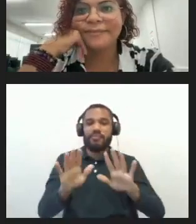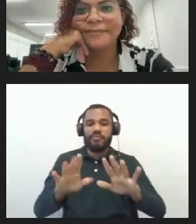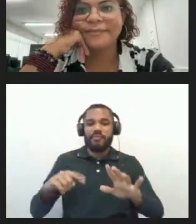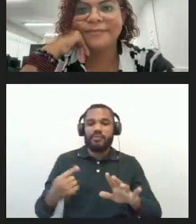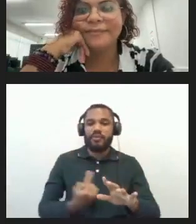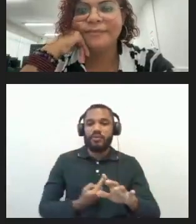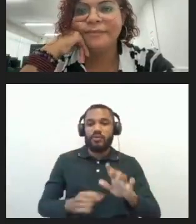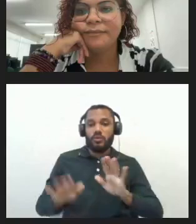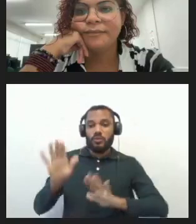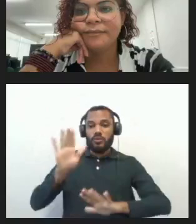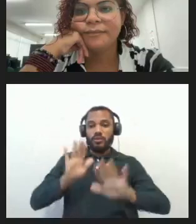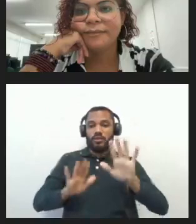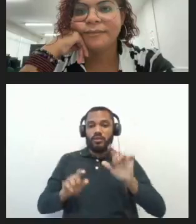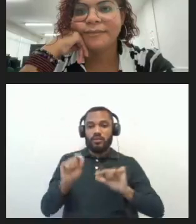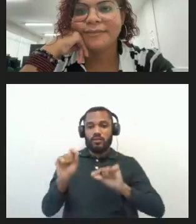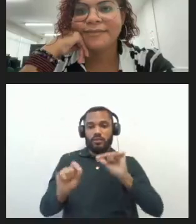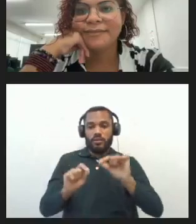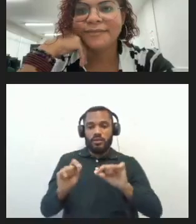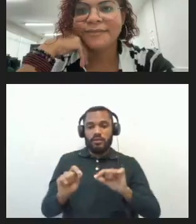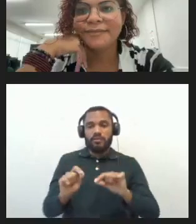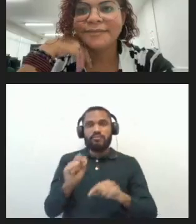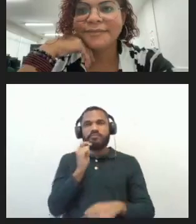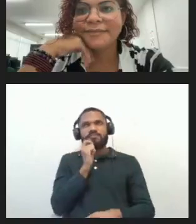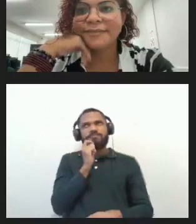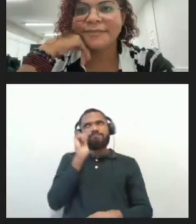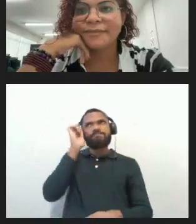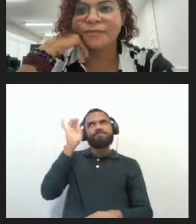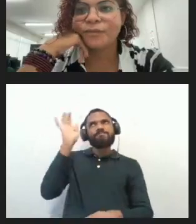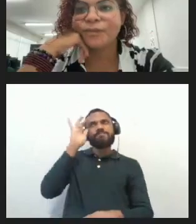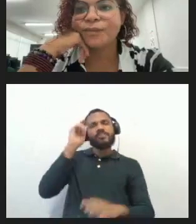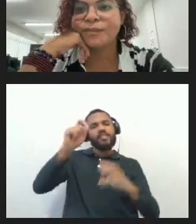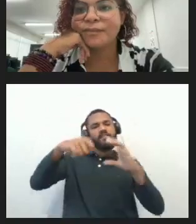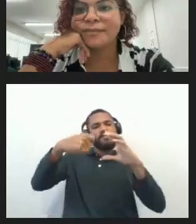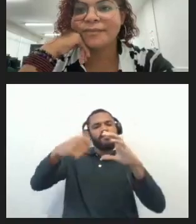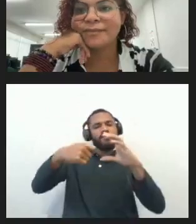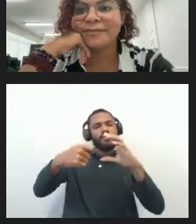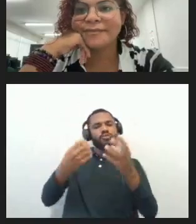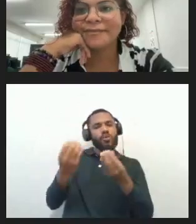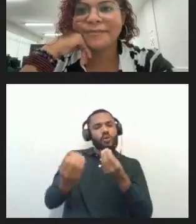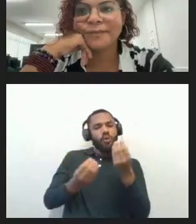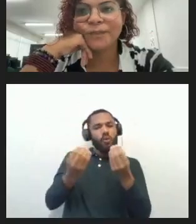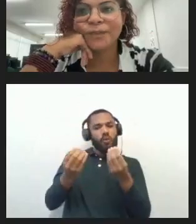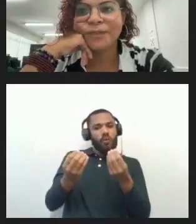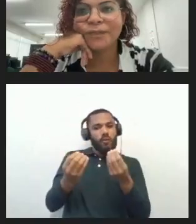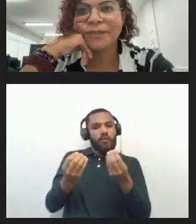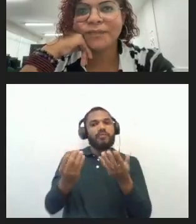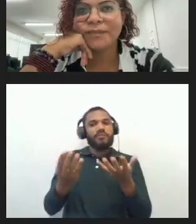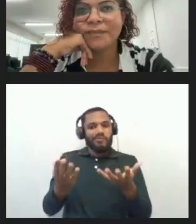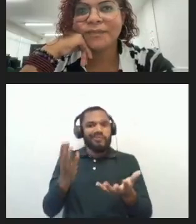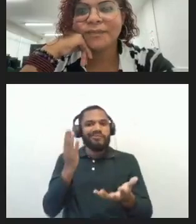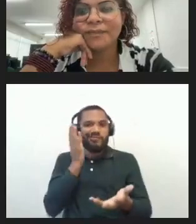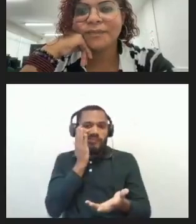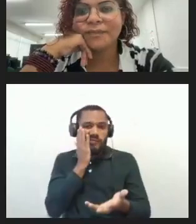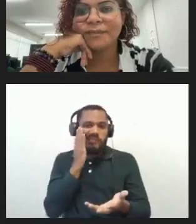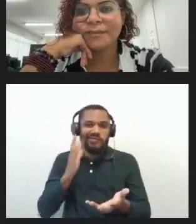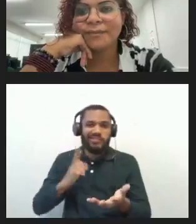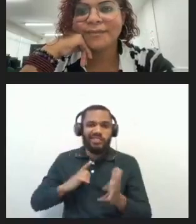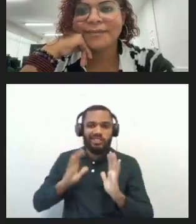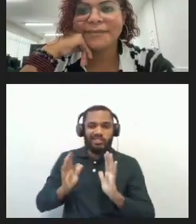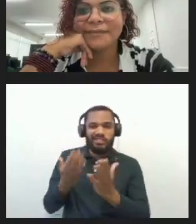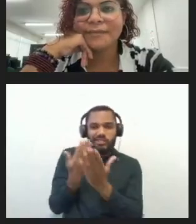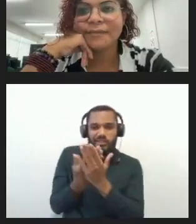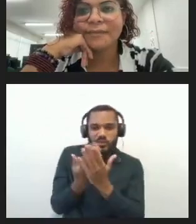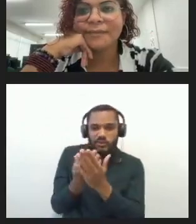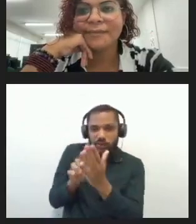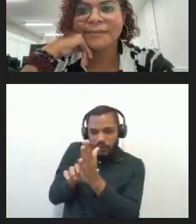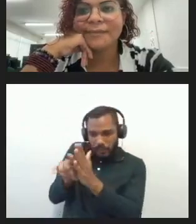certo cuidado quando a gente pensa em criação de vídeo. Então, nós sabemos que tem estudos